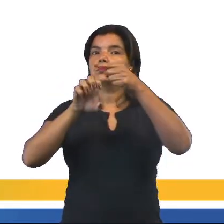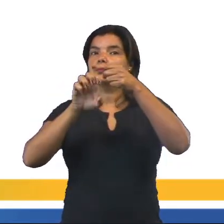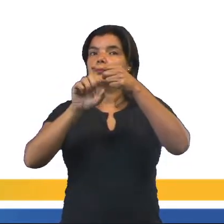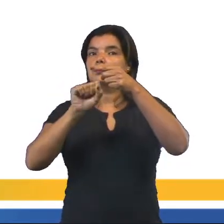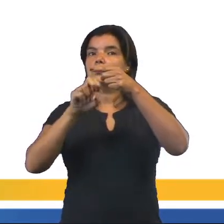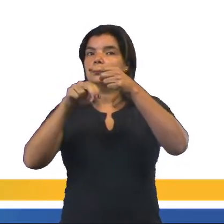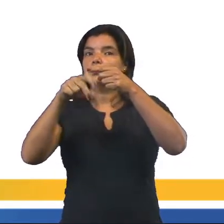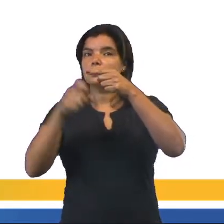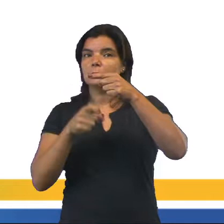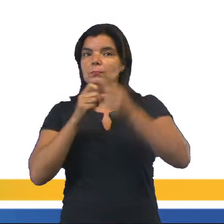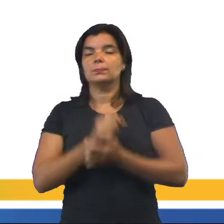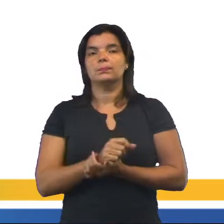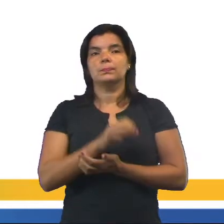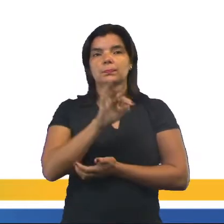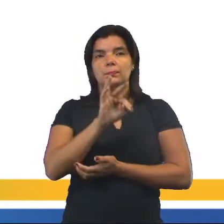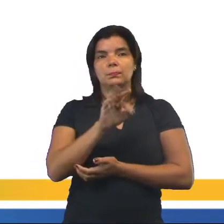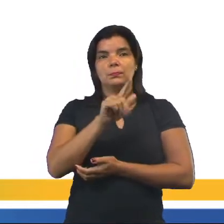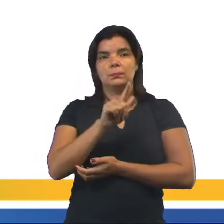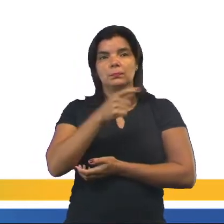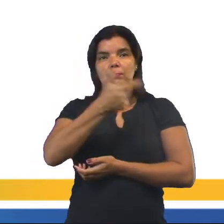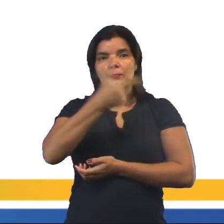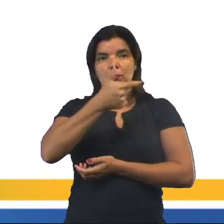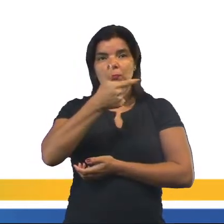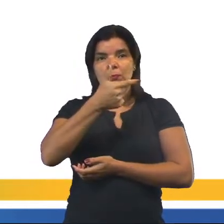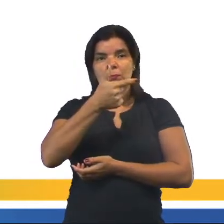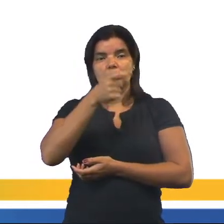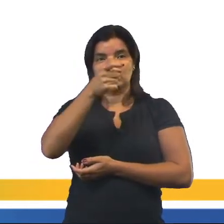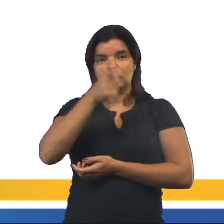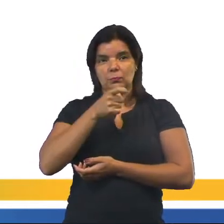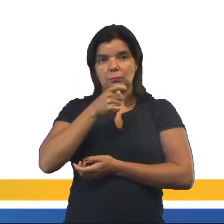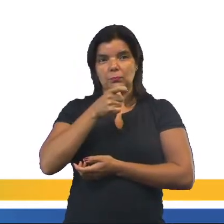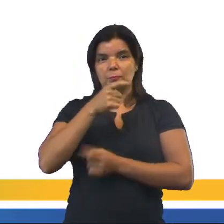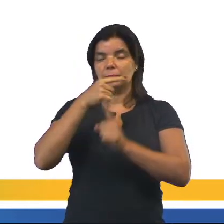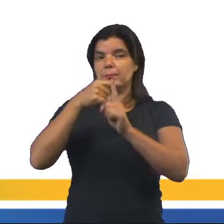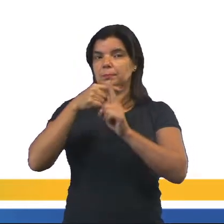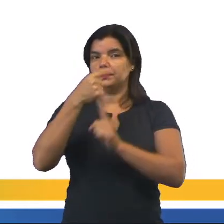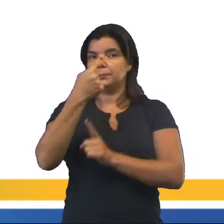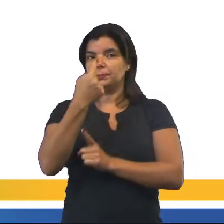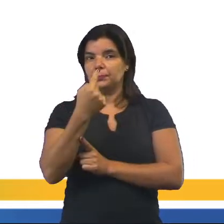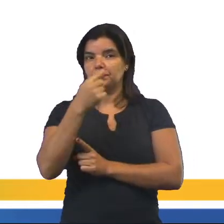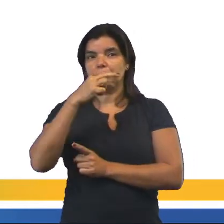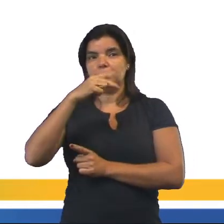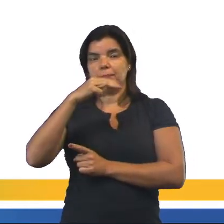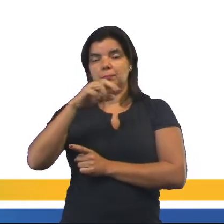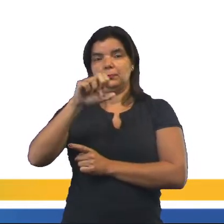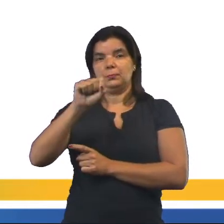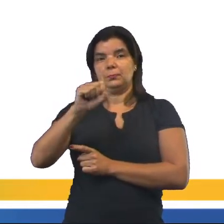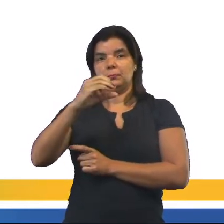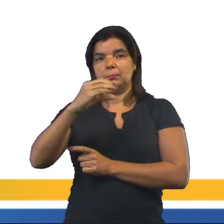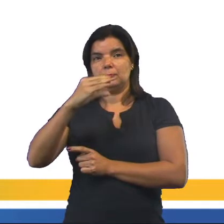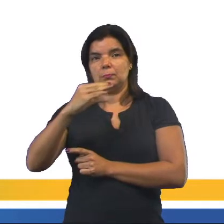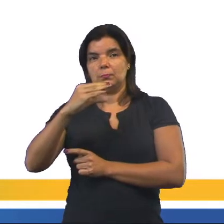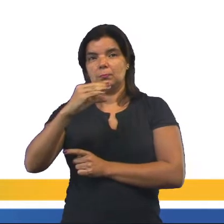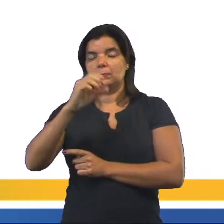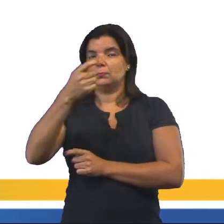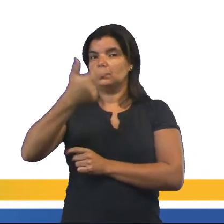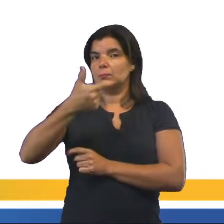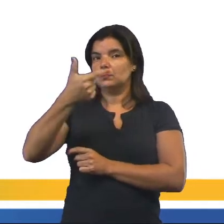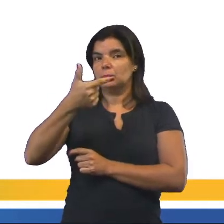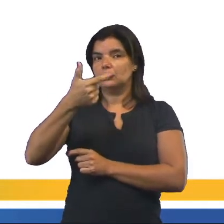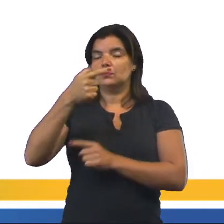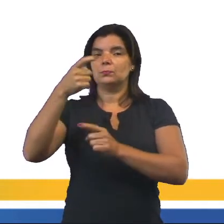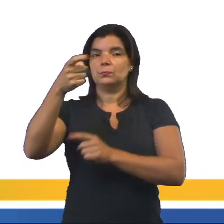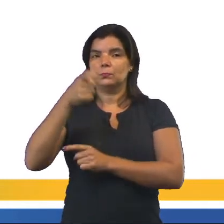de x. E a tangente ao quadrado de x mais 1 é igual a secante ao